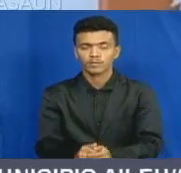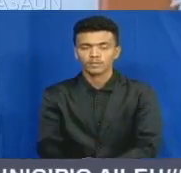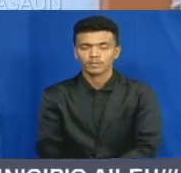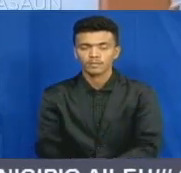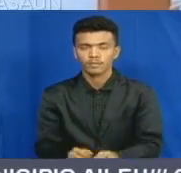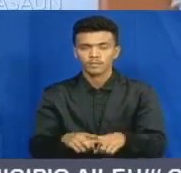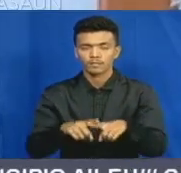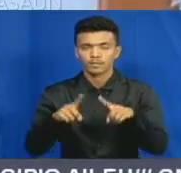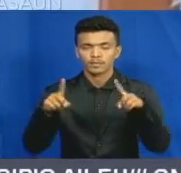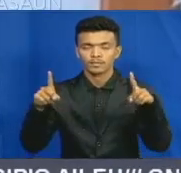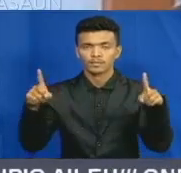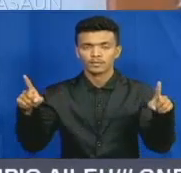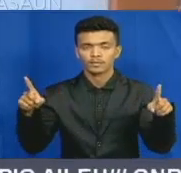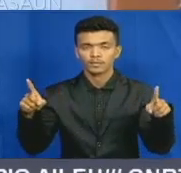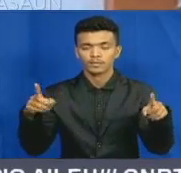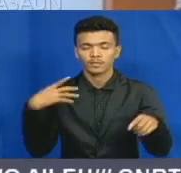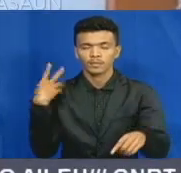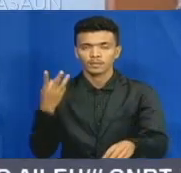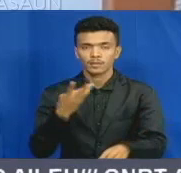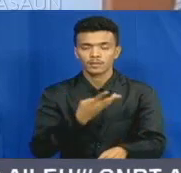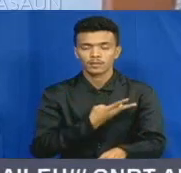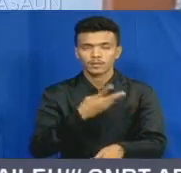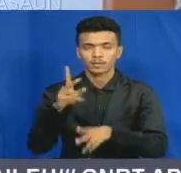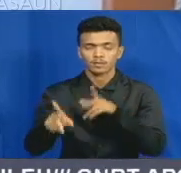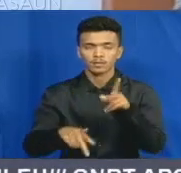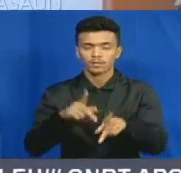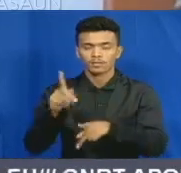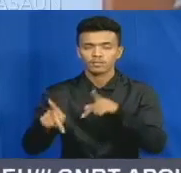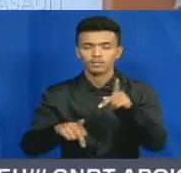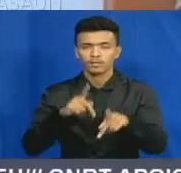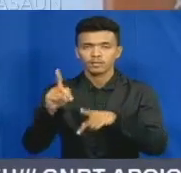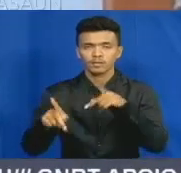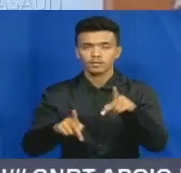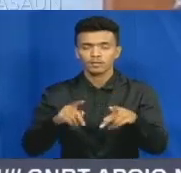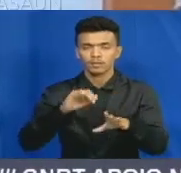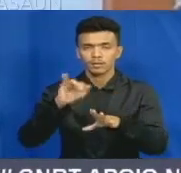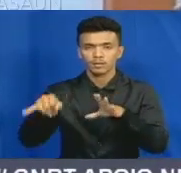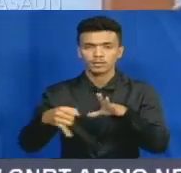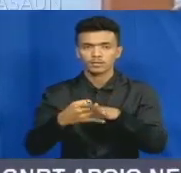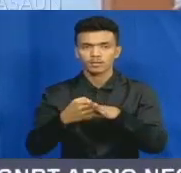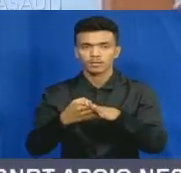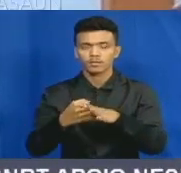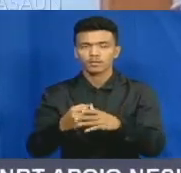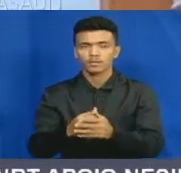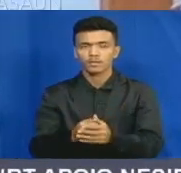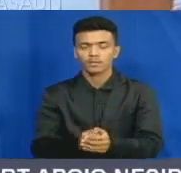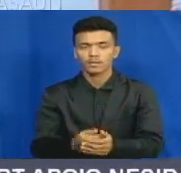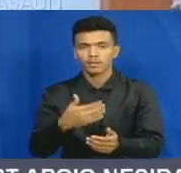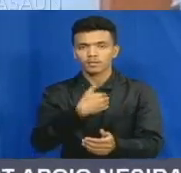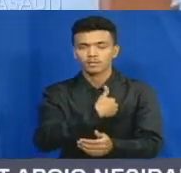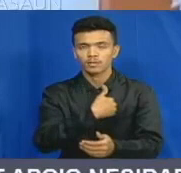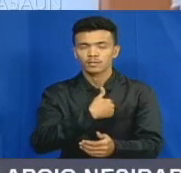que y tenía comunidad de hola parte usia lihat nian sida